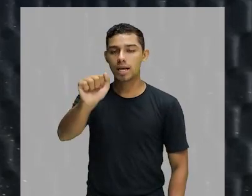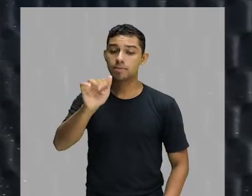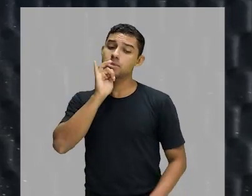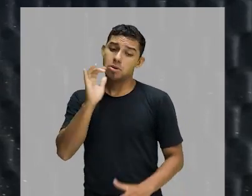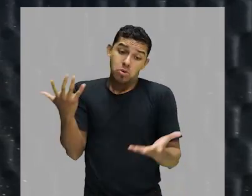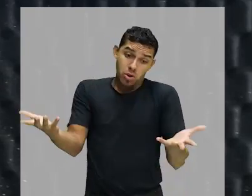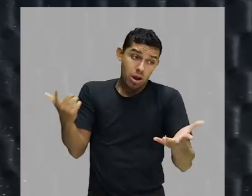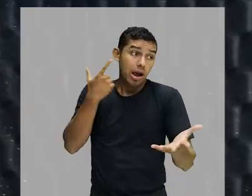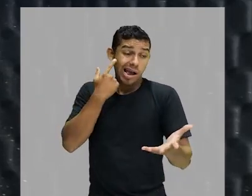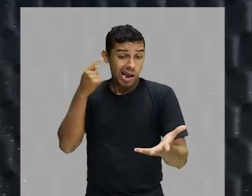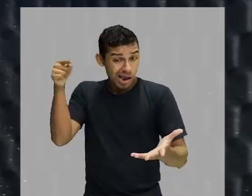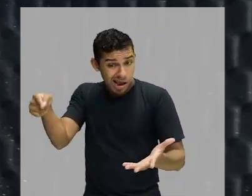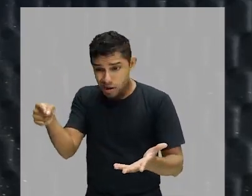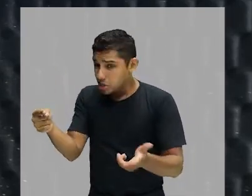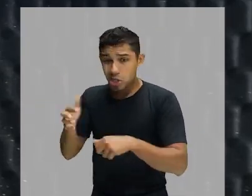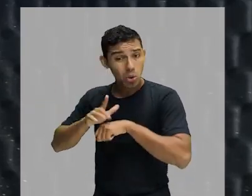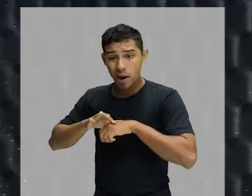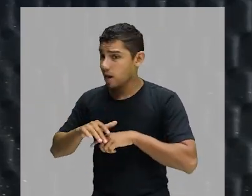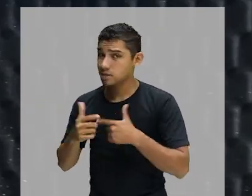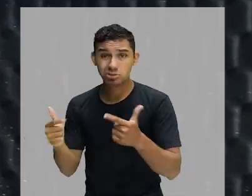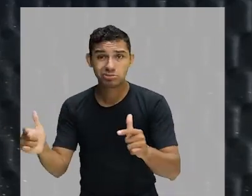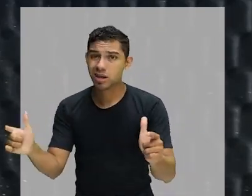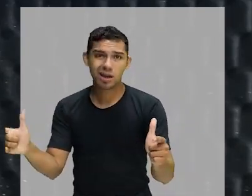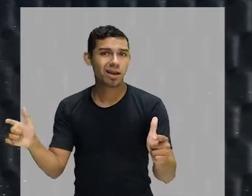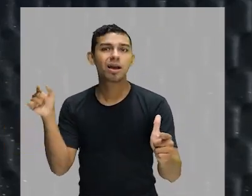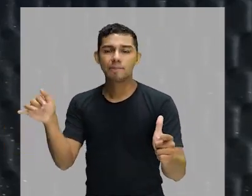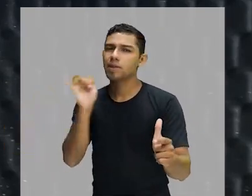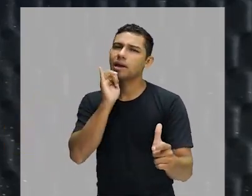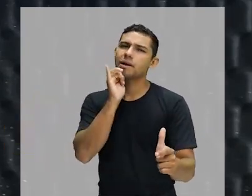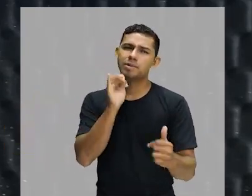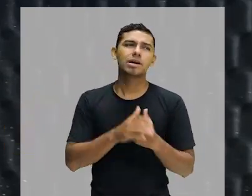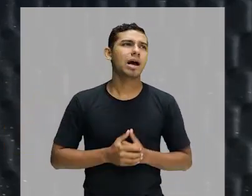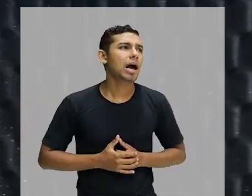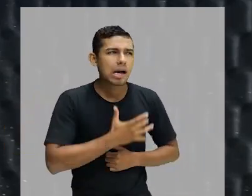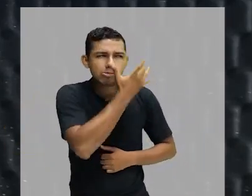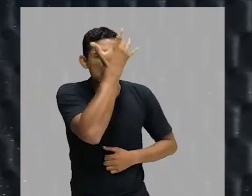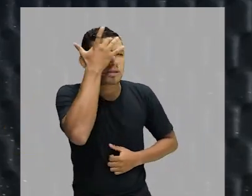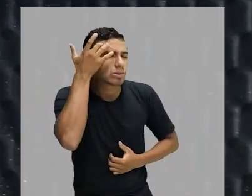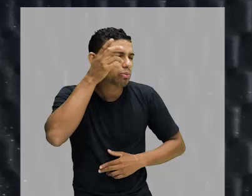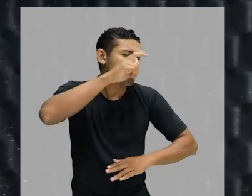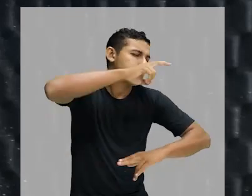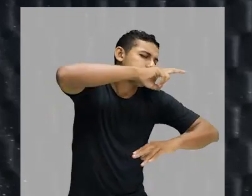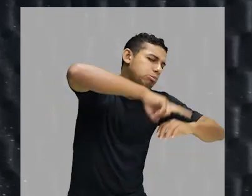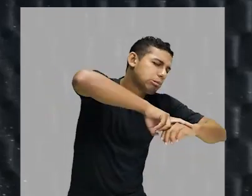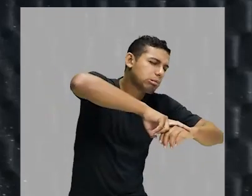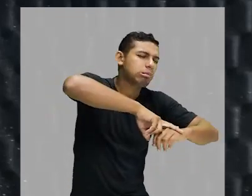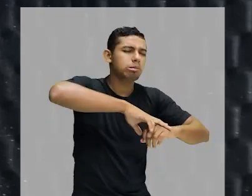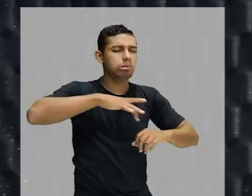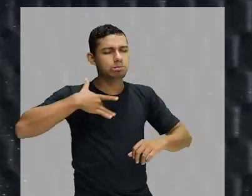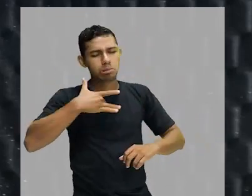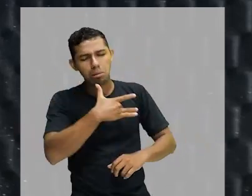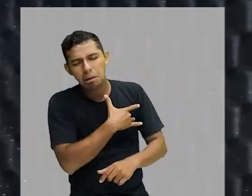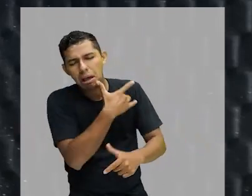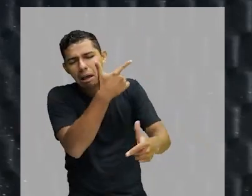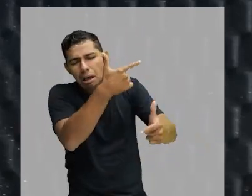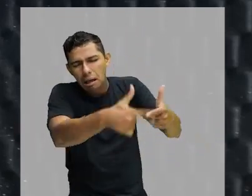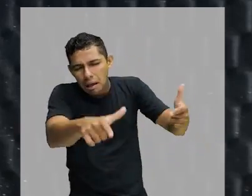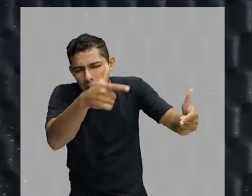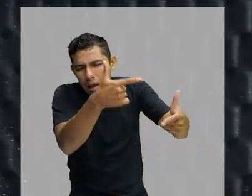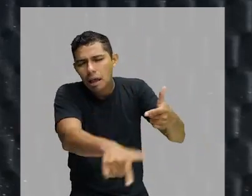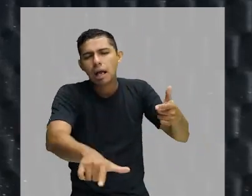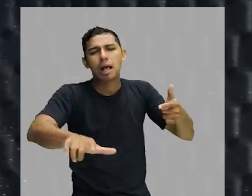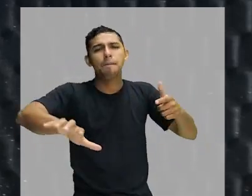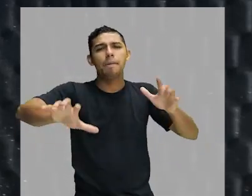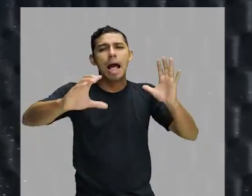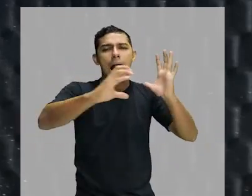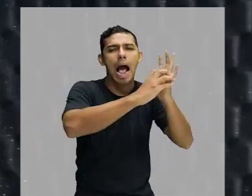com a doença. Outro caso, aqueles indivíduos que estão acamados, uma doença terminal, um câncer, uma AIDS, um